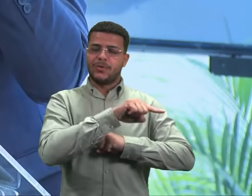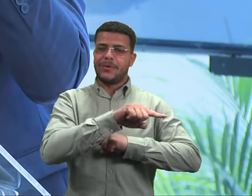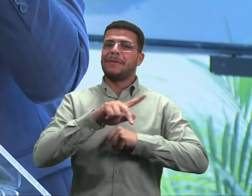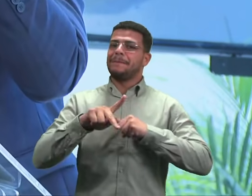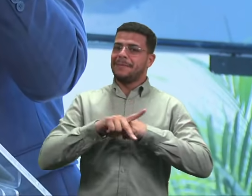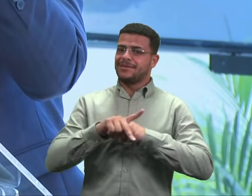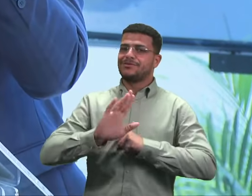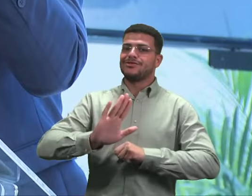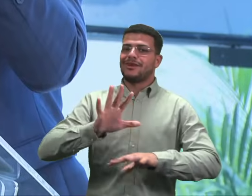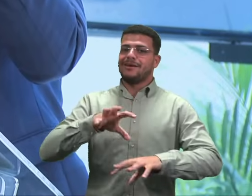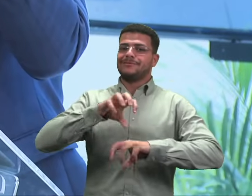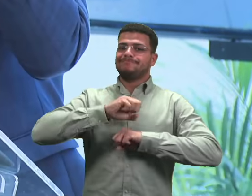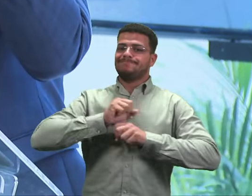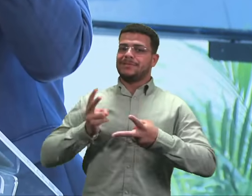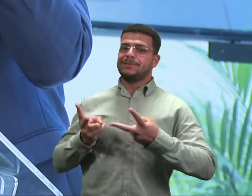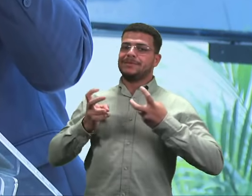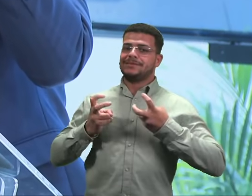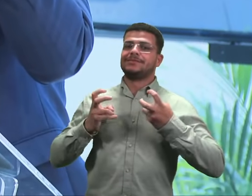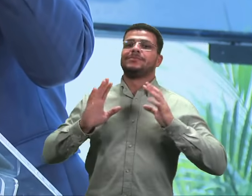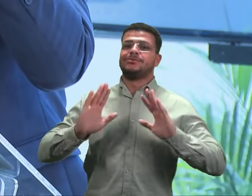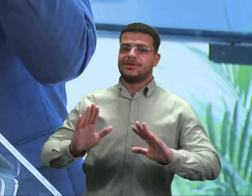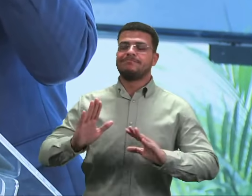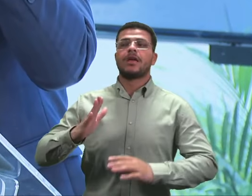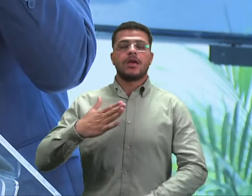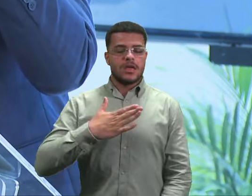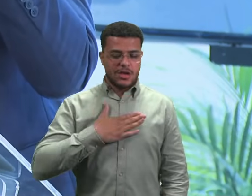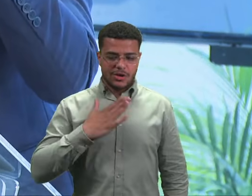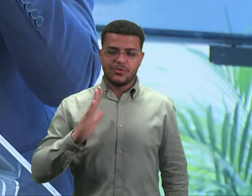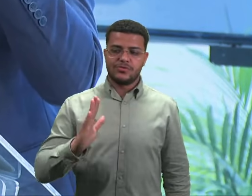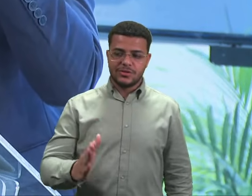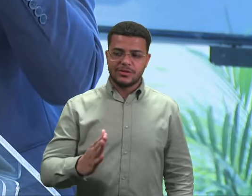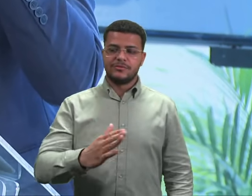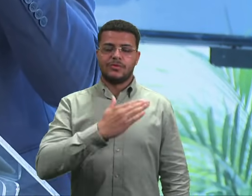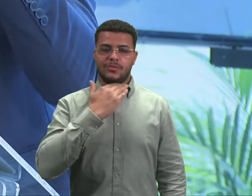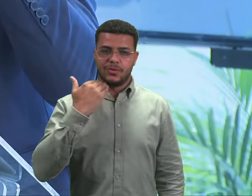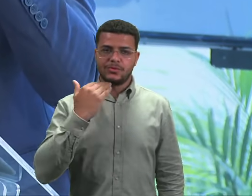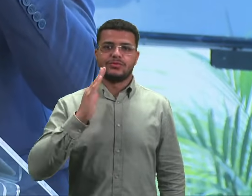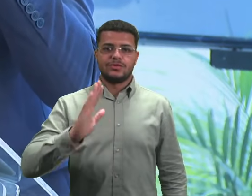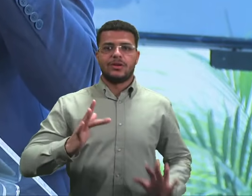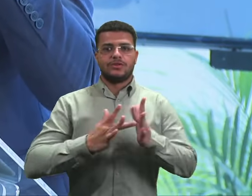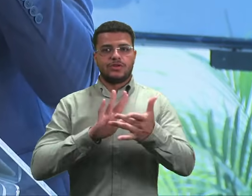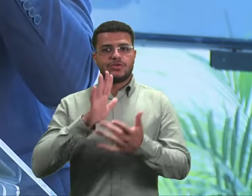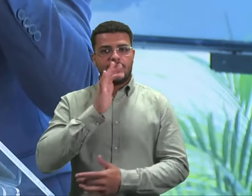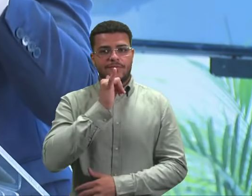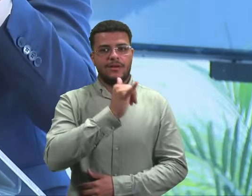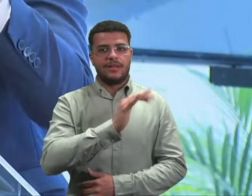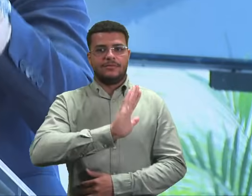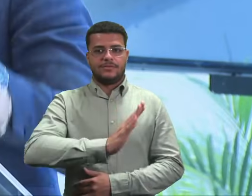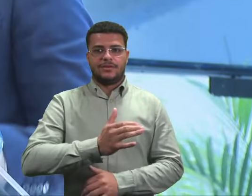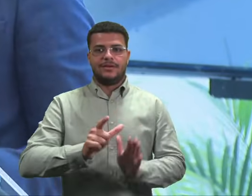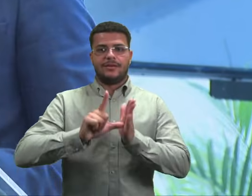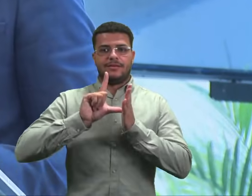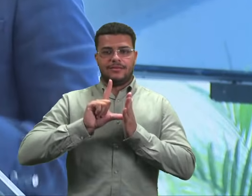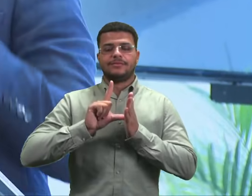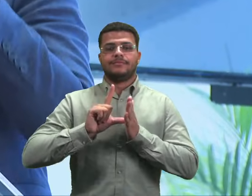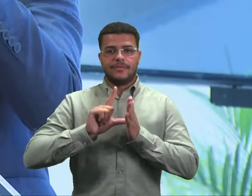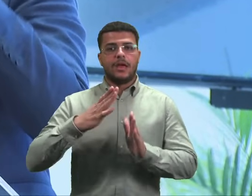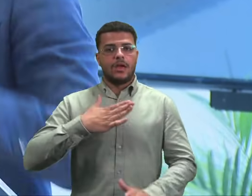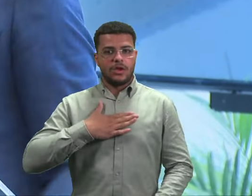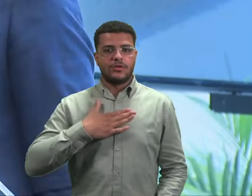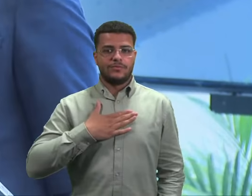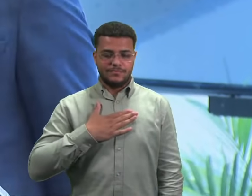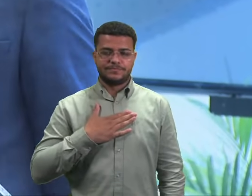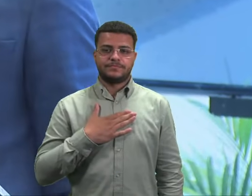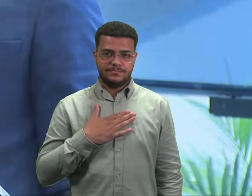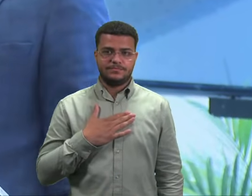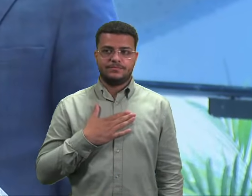falado várias vezes para ele: eu vou ser morto, eu me entregarei, eu vou ser morto por vocês.